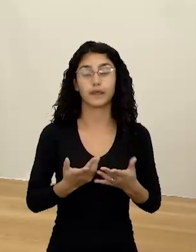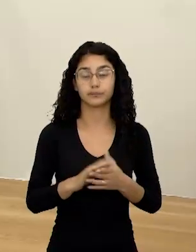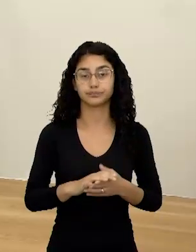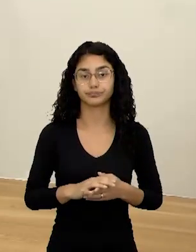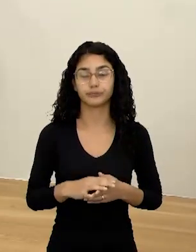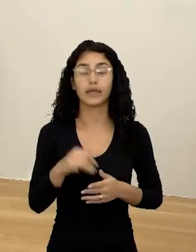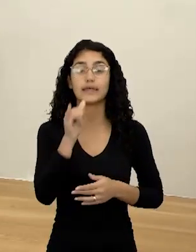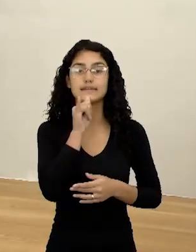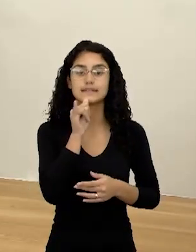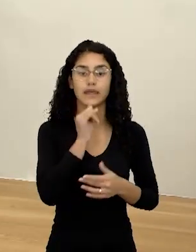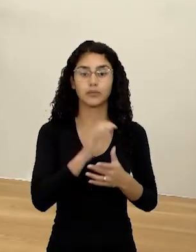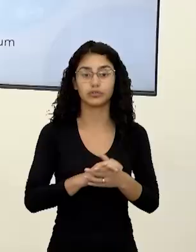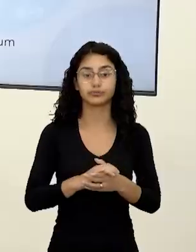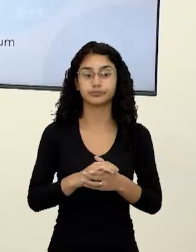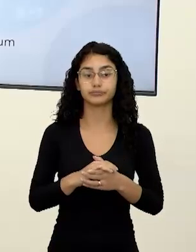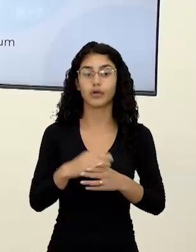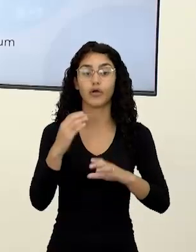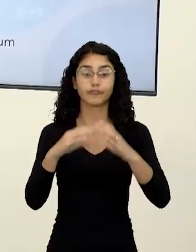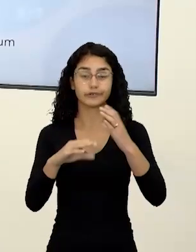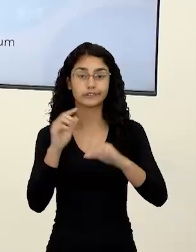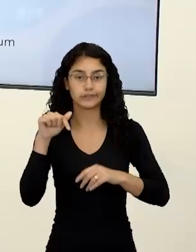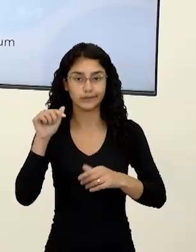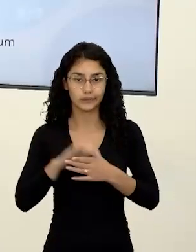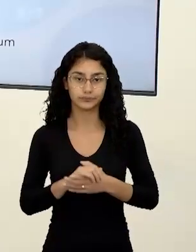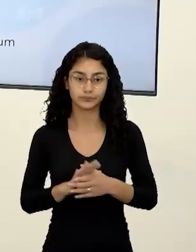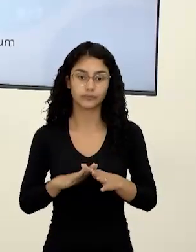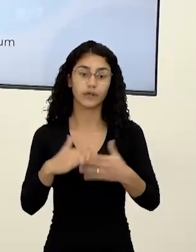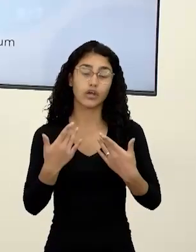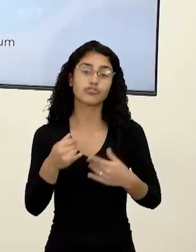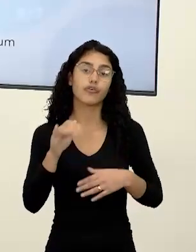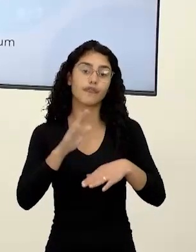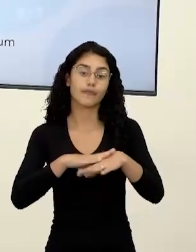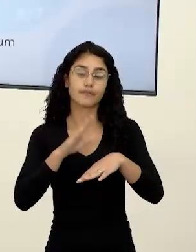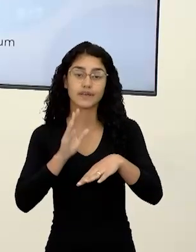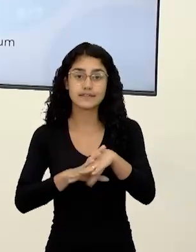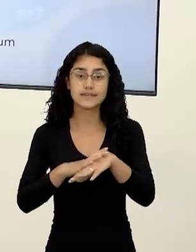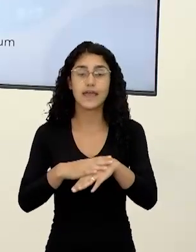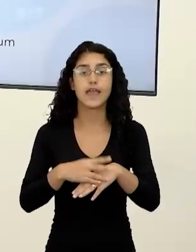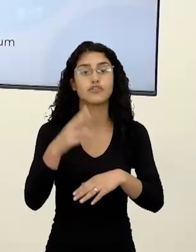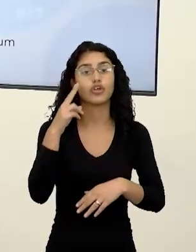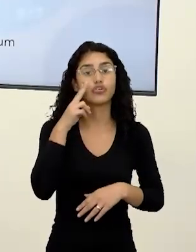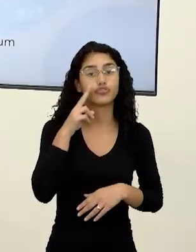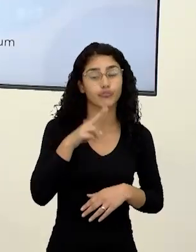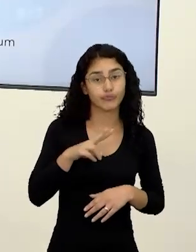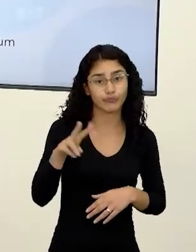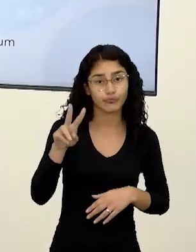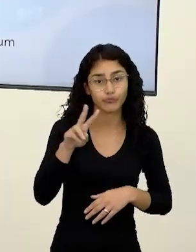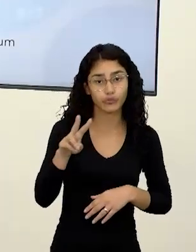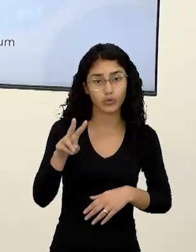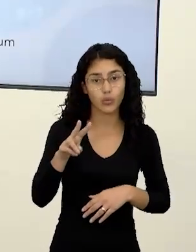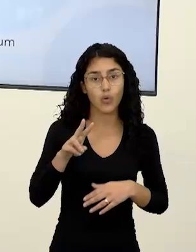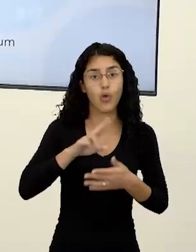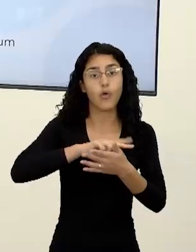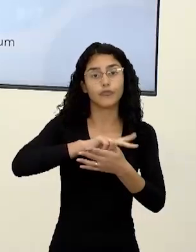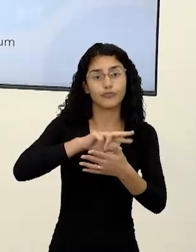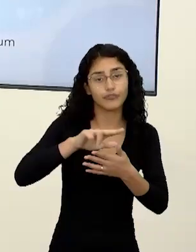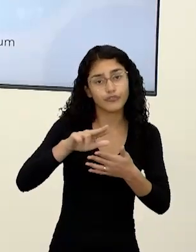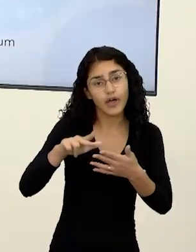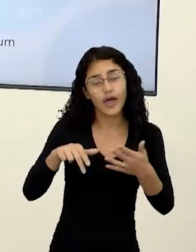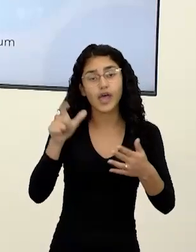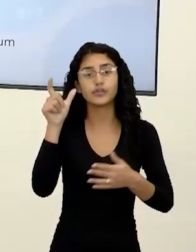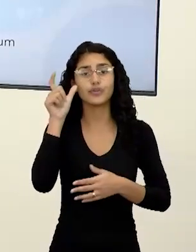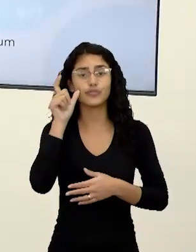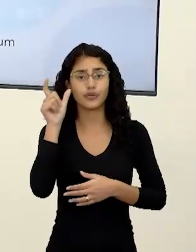aqui. Sim. Pra gente fazer a mão mecânica, a gente viu diversos vídeos de mão mecânica. E a gente fez a nossa própria versão